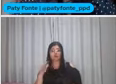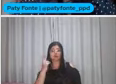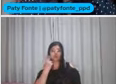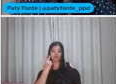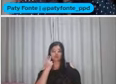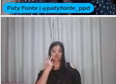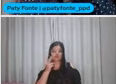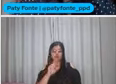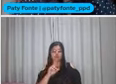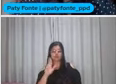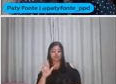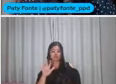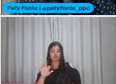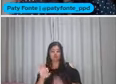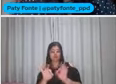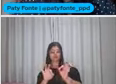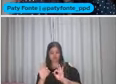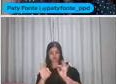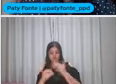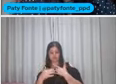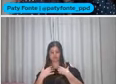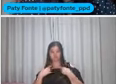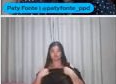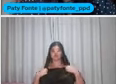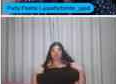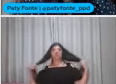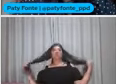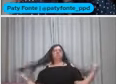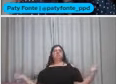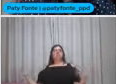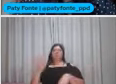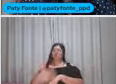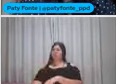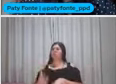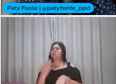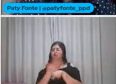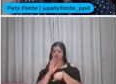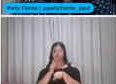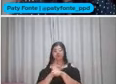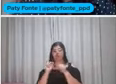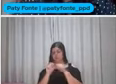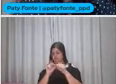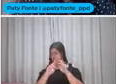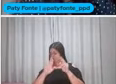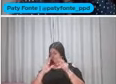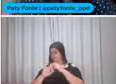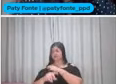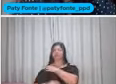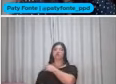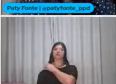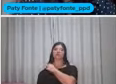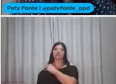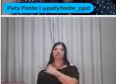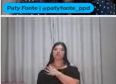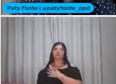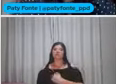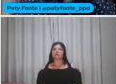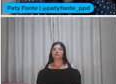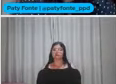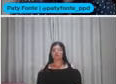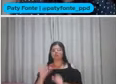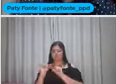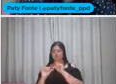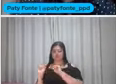É diferente De um projeto Mas já são pequenas ações Que podem fazer a diferença Né? Pode